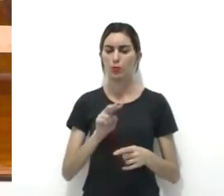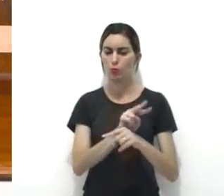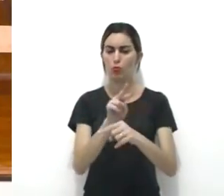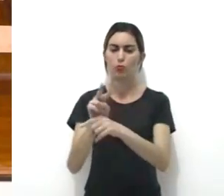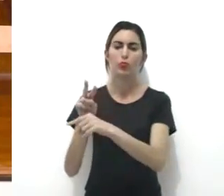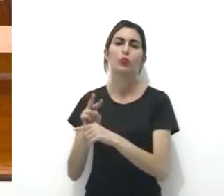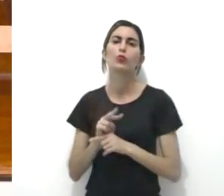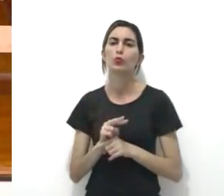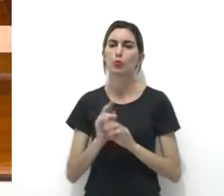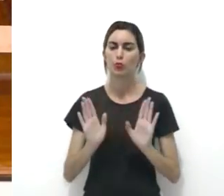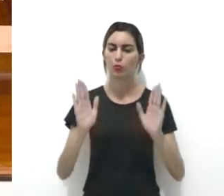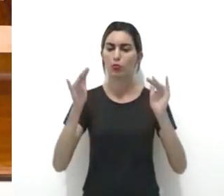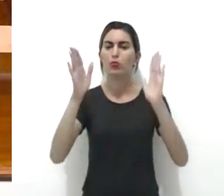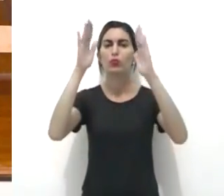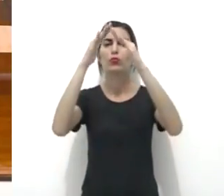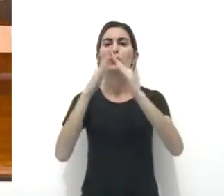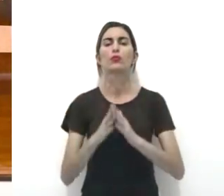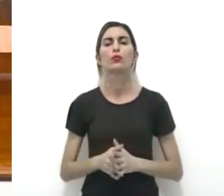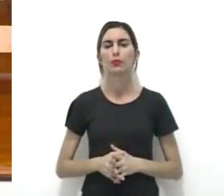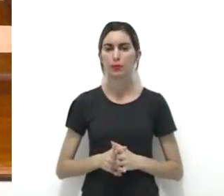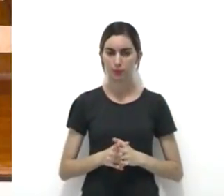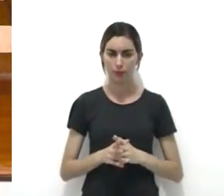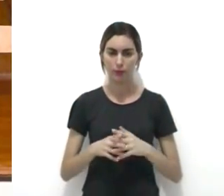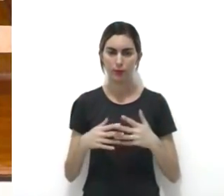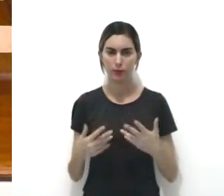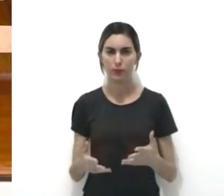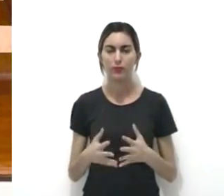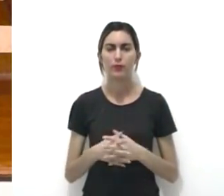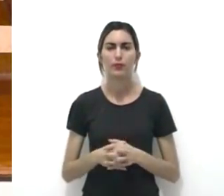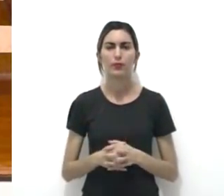que protegem o castelo.